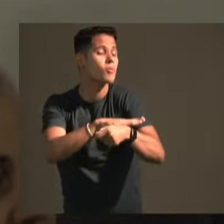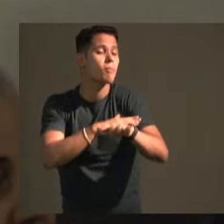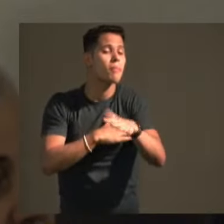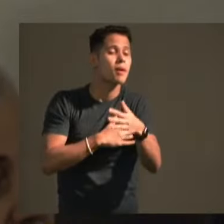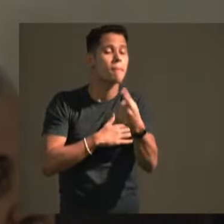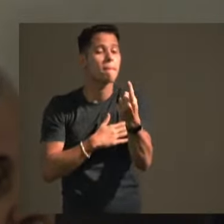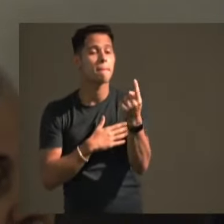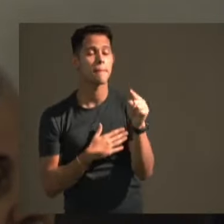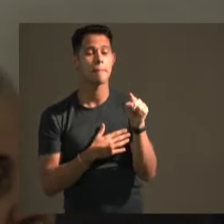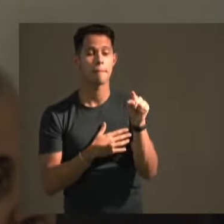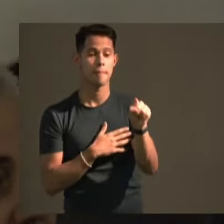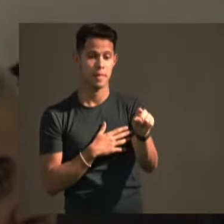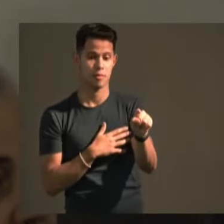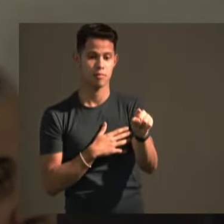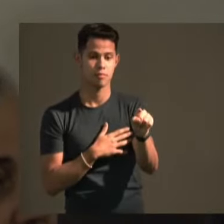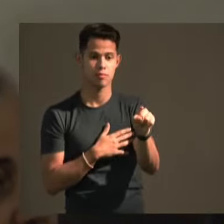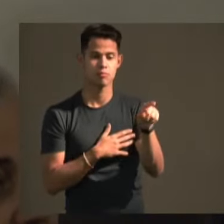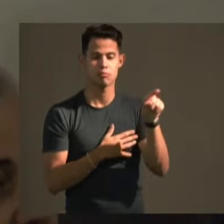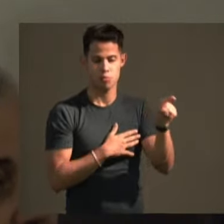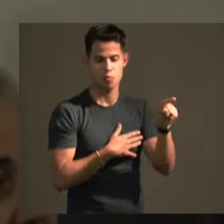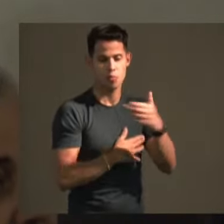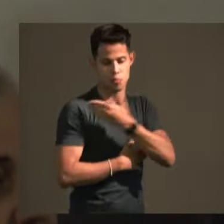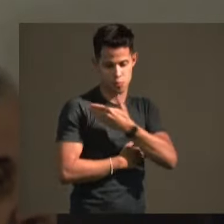R$ 1.000. O órgão público aí,